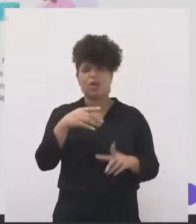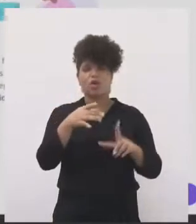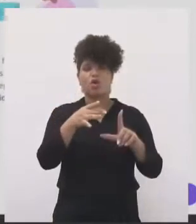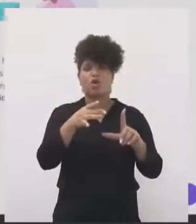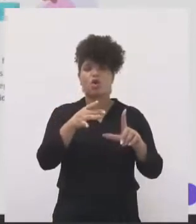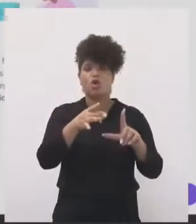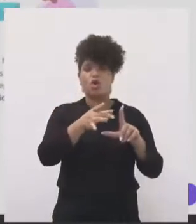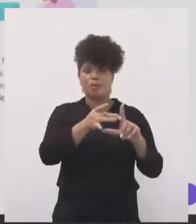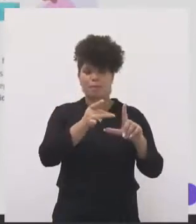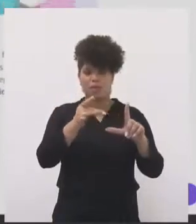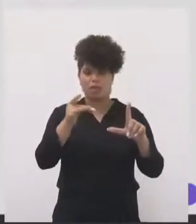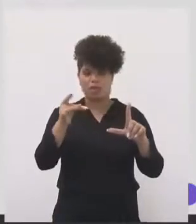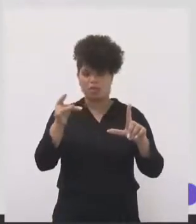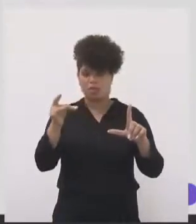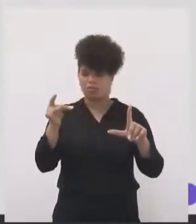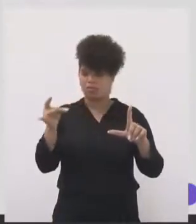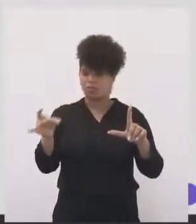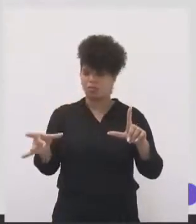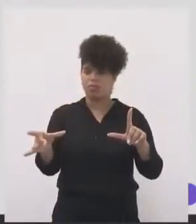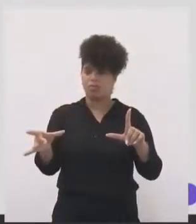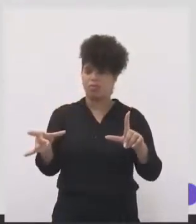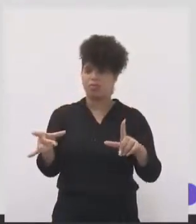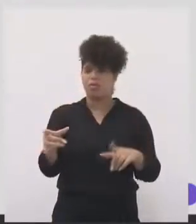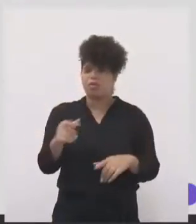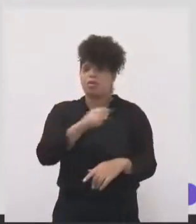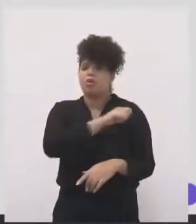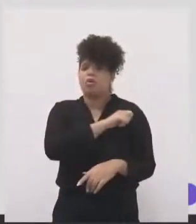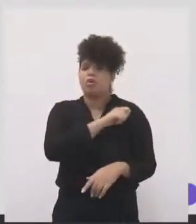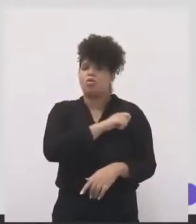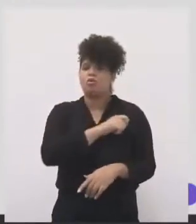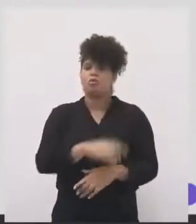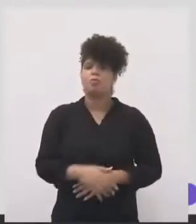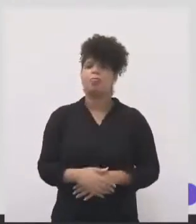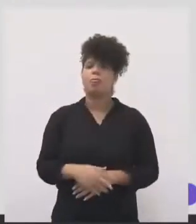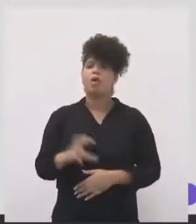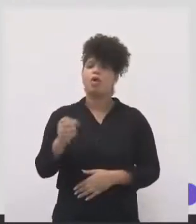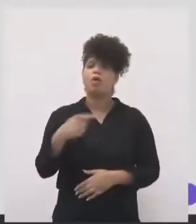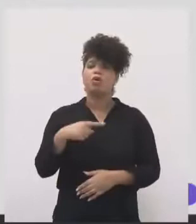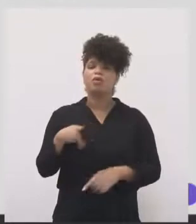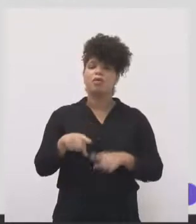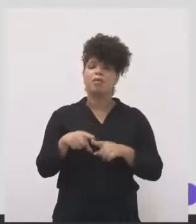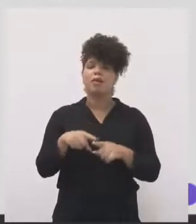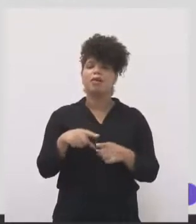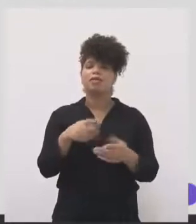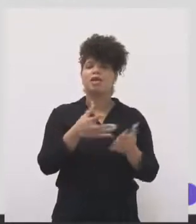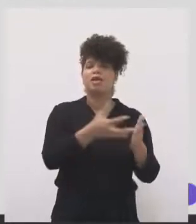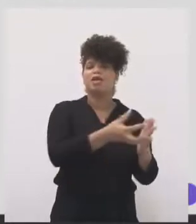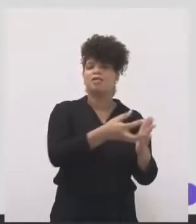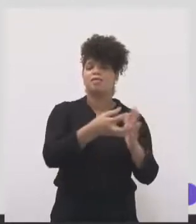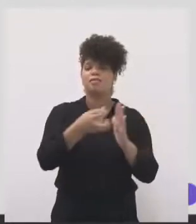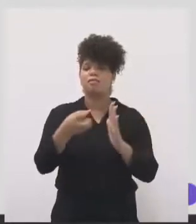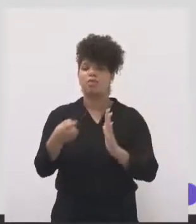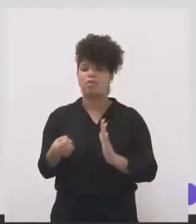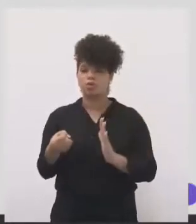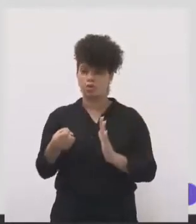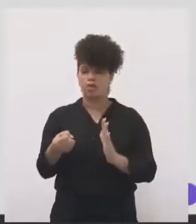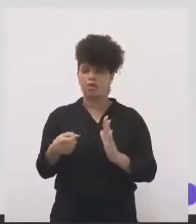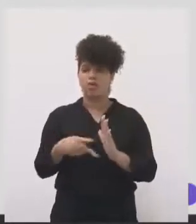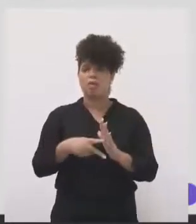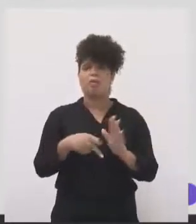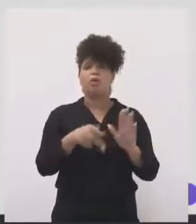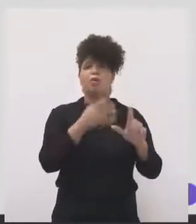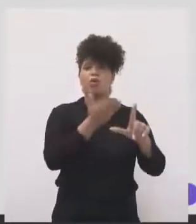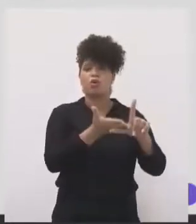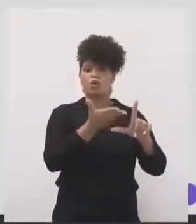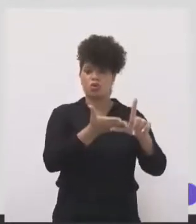e compartilho com os meus alunos, ou eu posso ainda importar os meus contatos, os meus alunos lá no Google